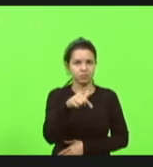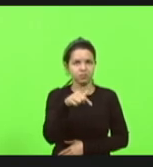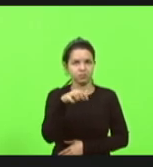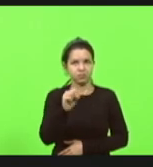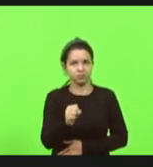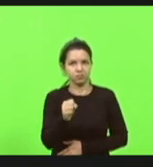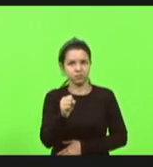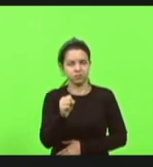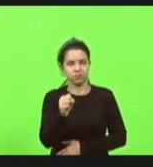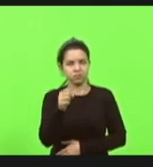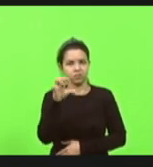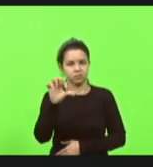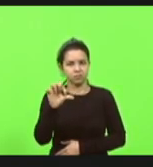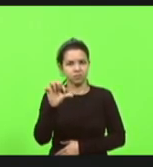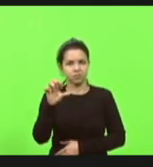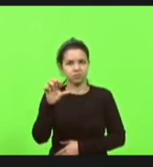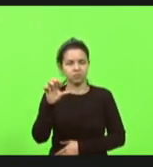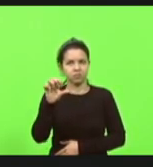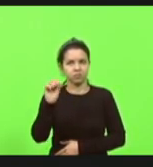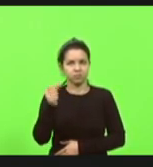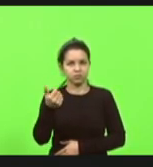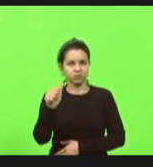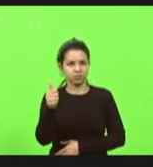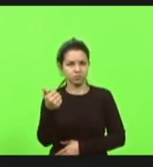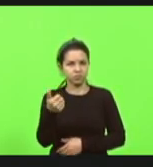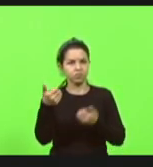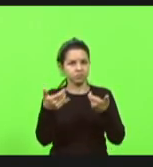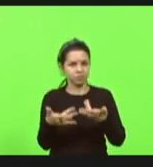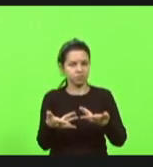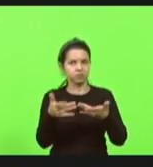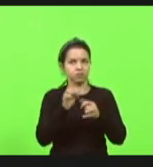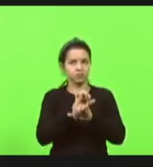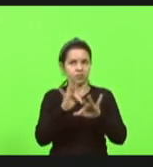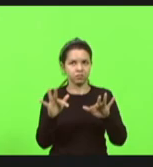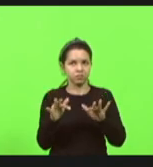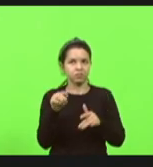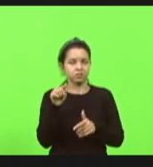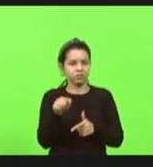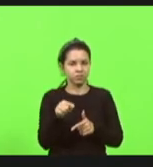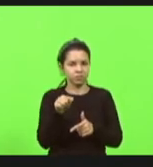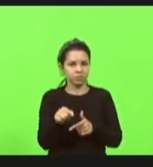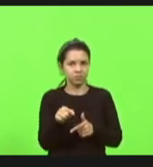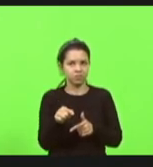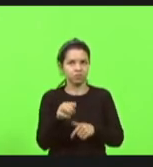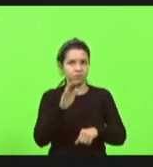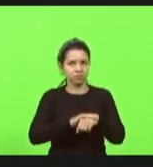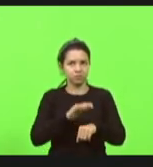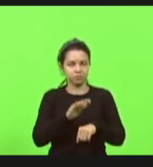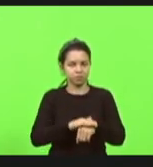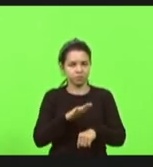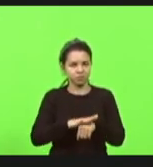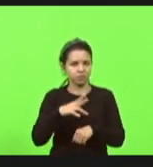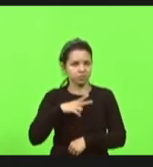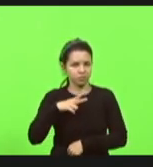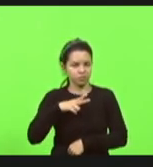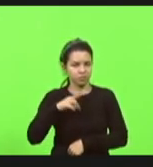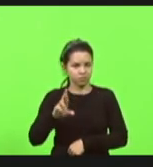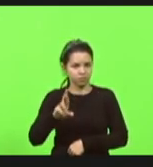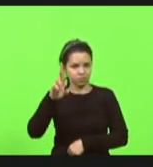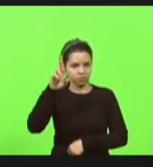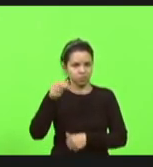878.911, se ele quiser consultar, em que deixa claro que essa situação não usurpa a competência privativa do chefe do Poder